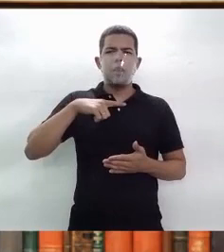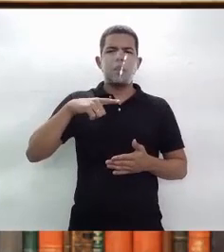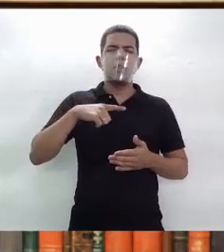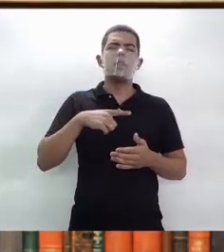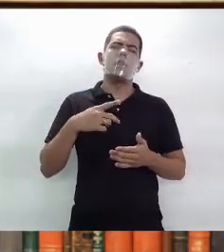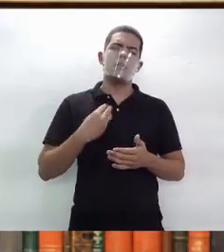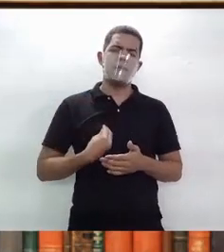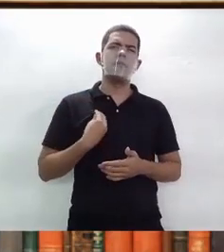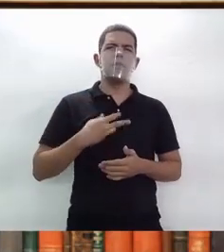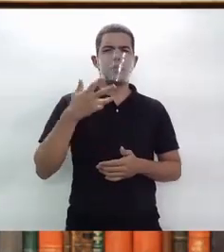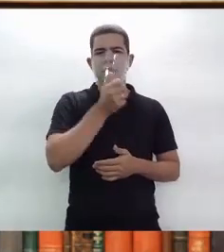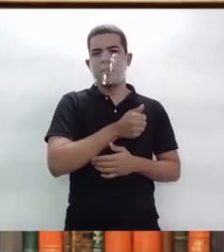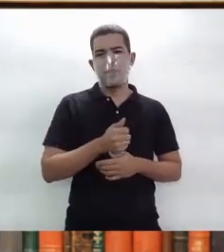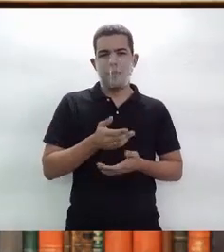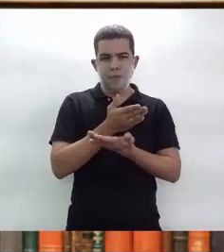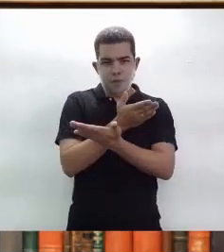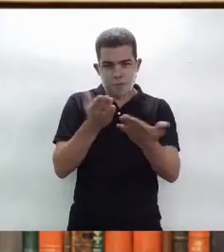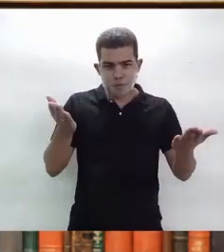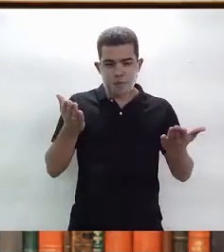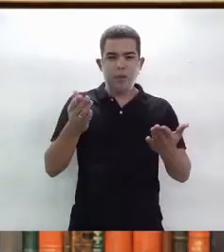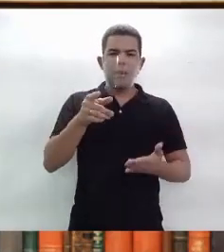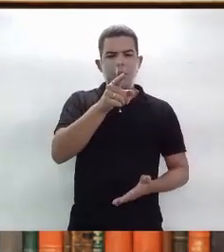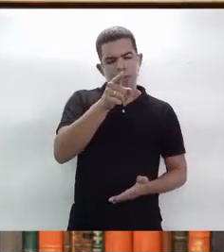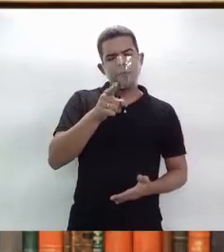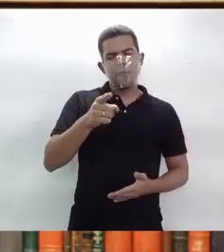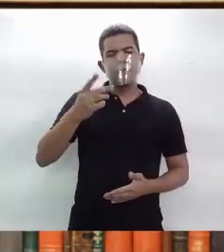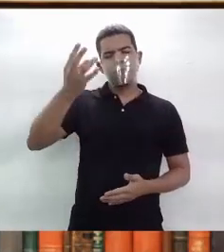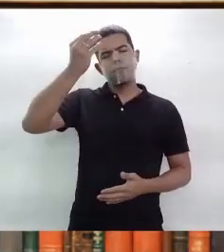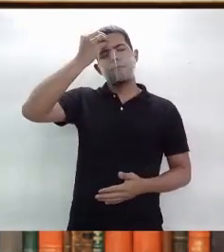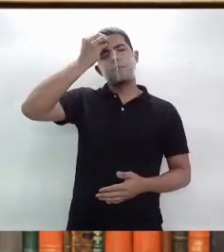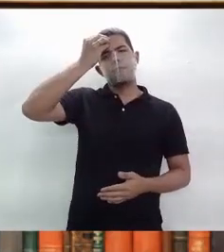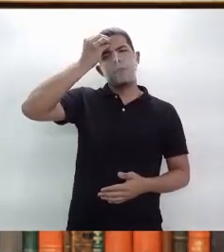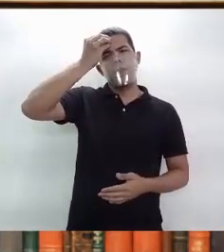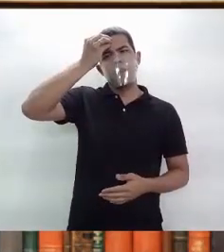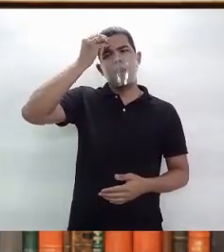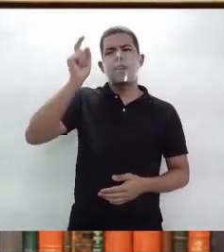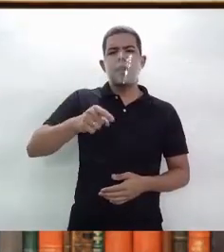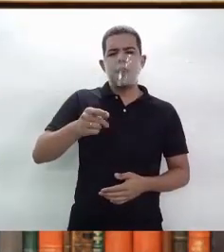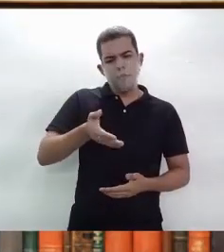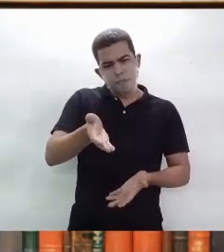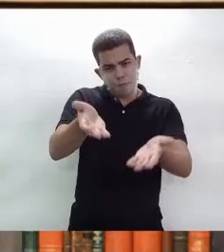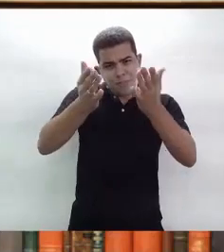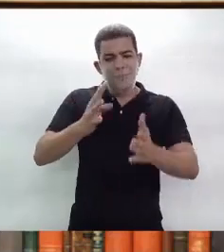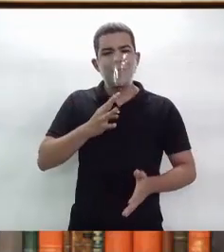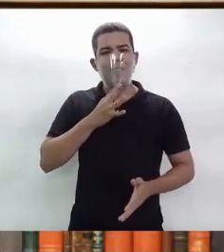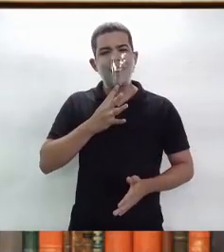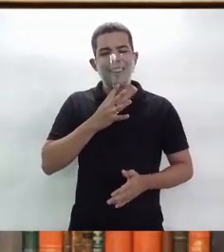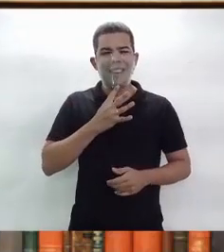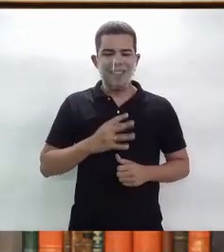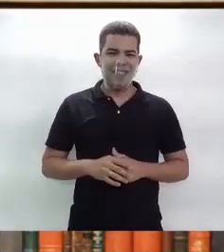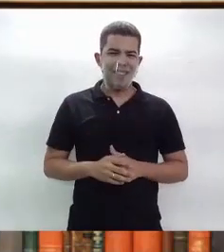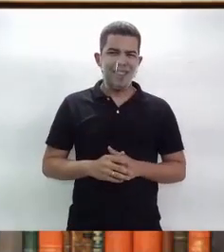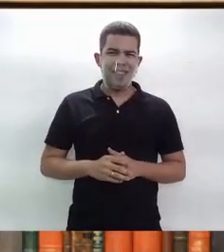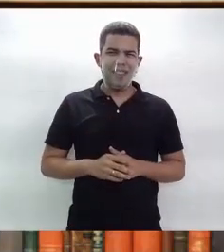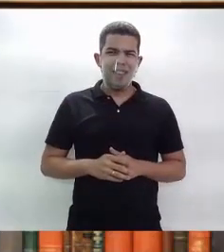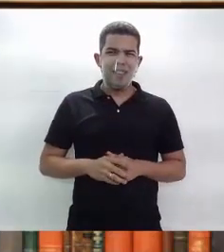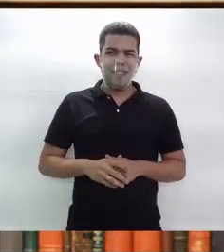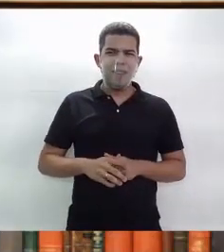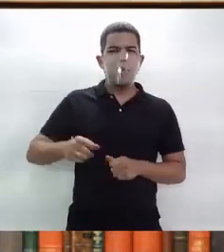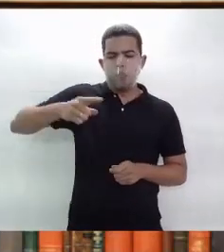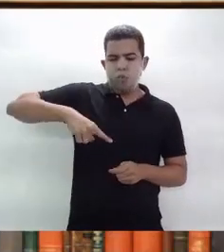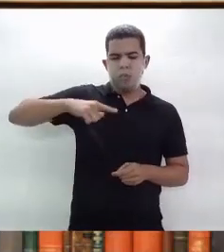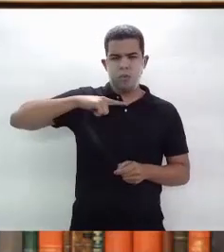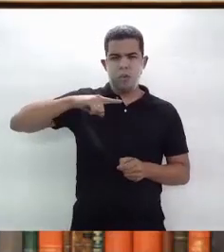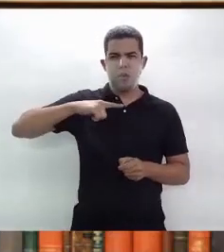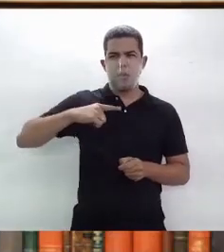não é isso? Então, estudante, fica para vocês essa questão de vá conhecer o ritmo pernambucano, já que nós estamos aqui